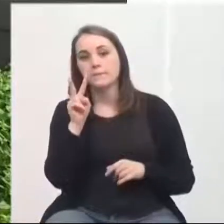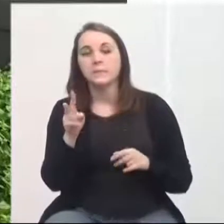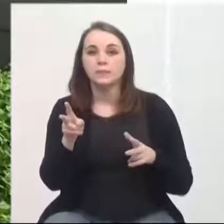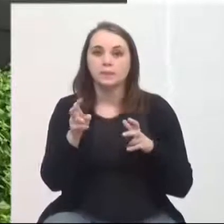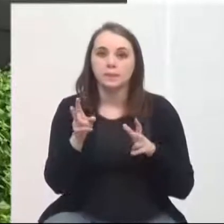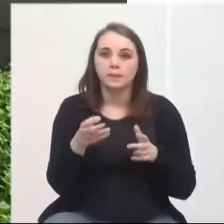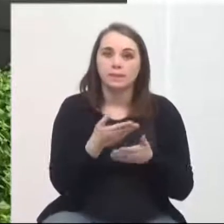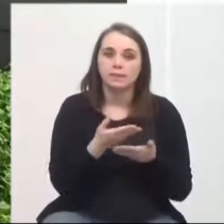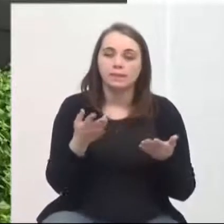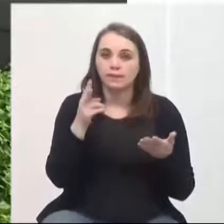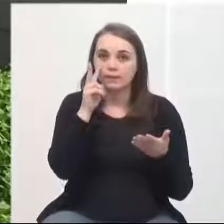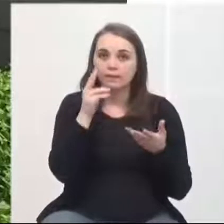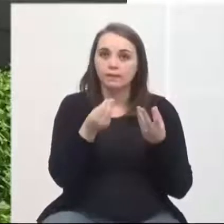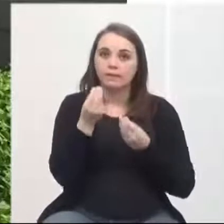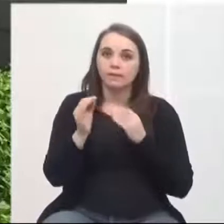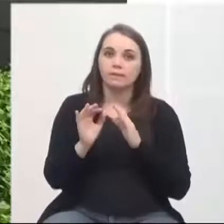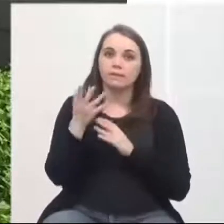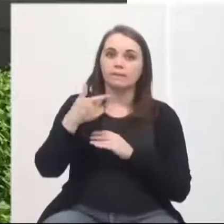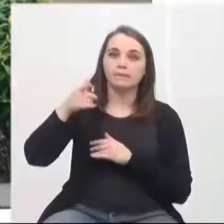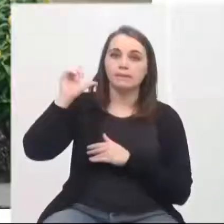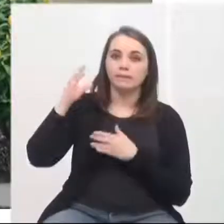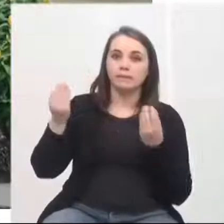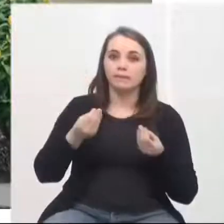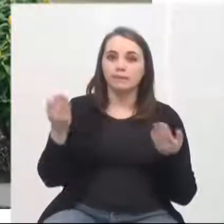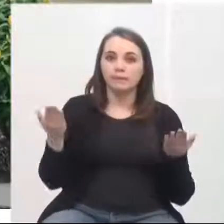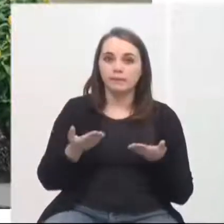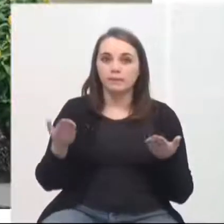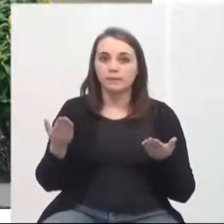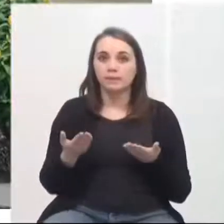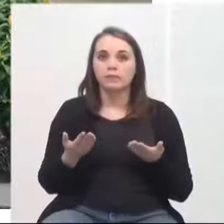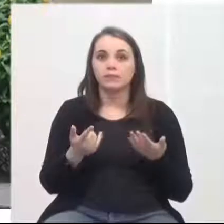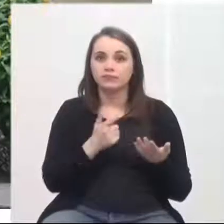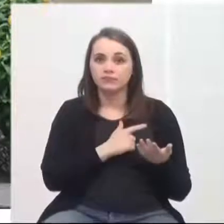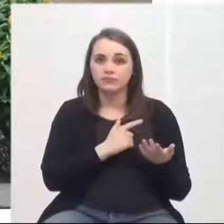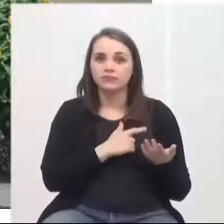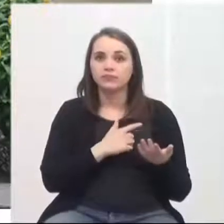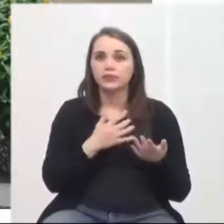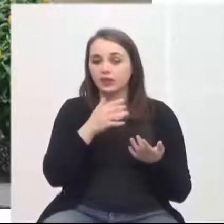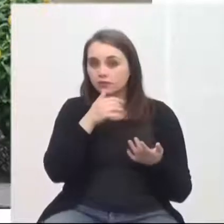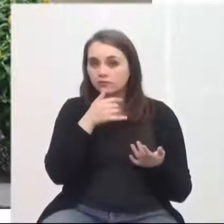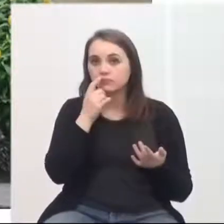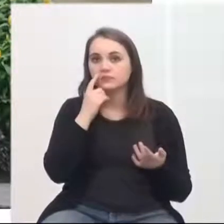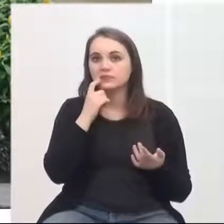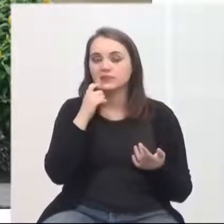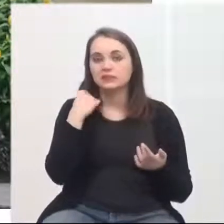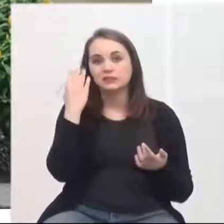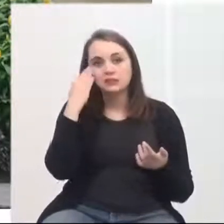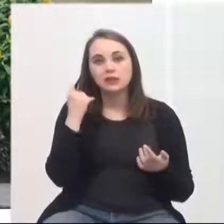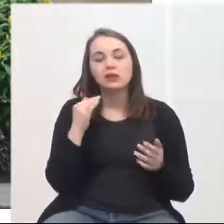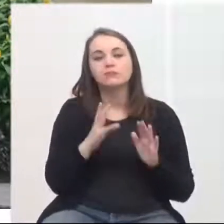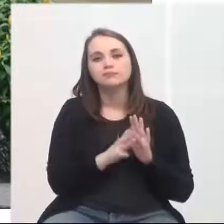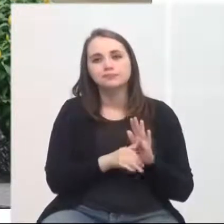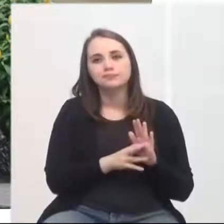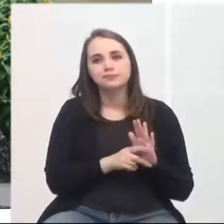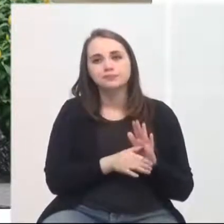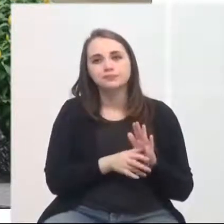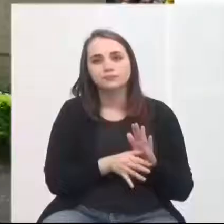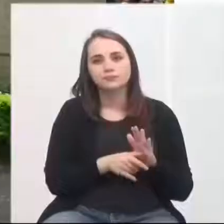percebem. E olha como era antes e como está hoje. A gente sabe dos furtos